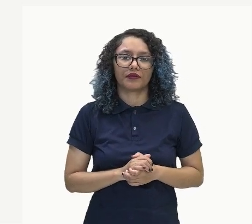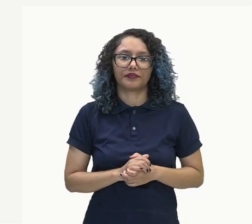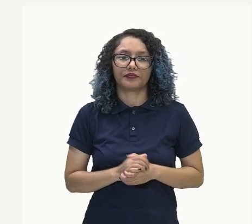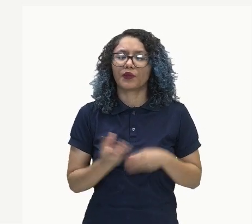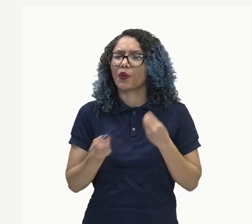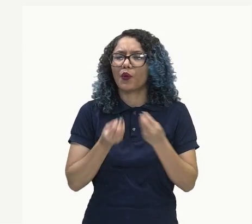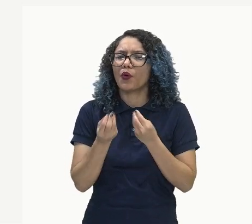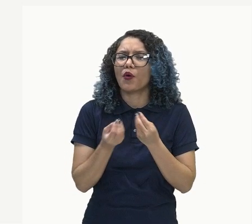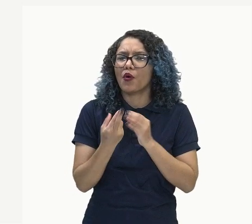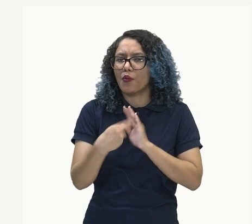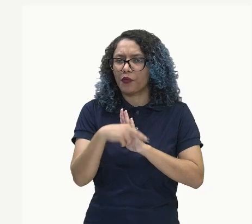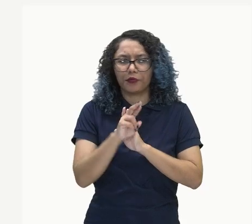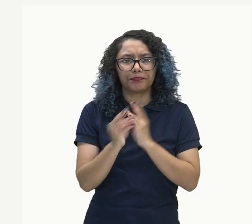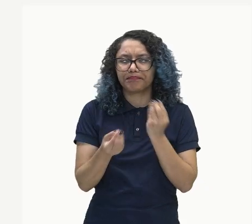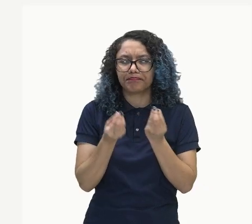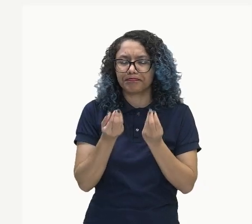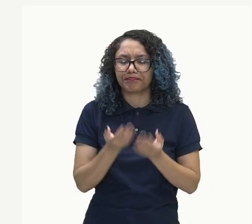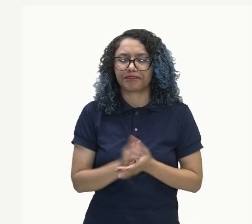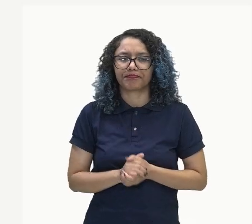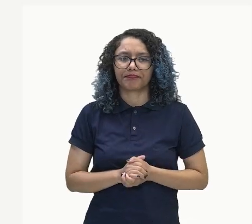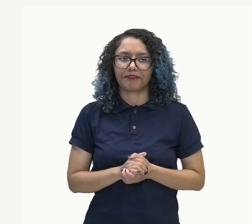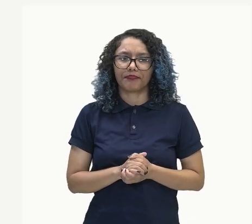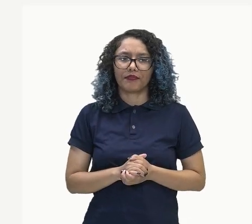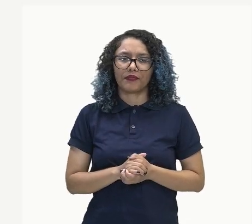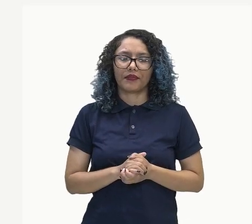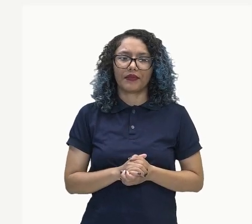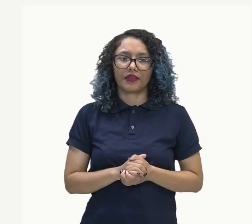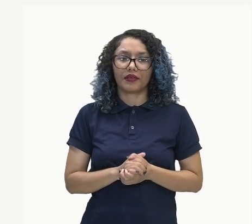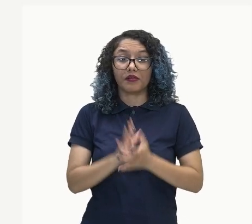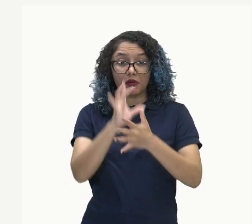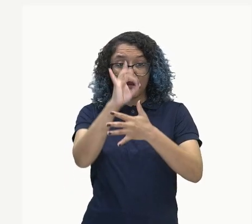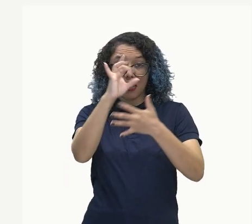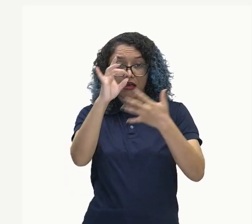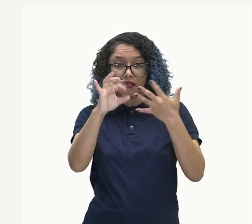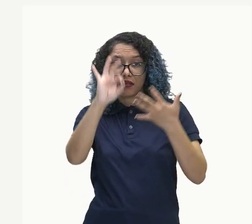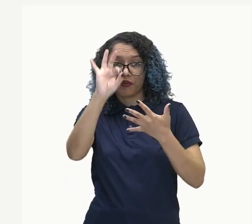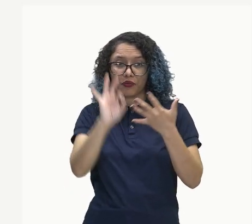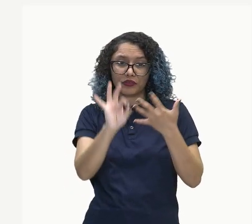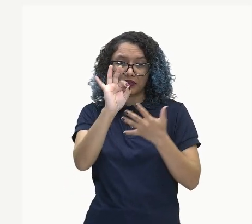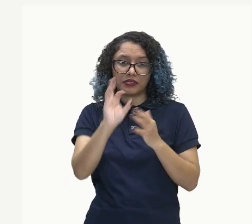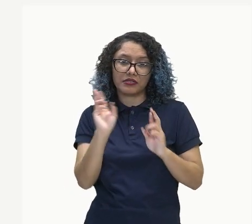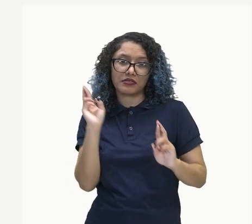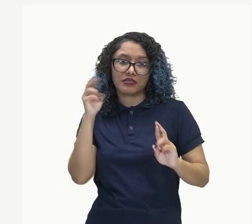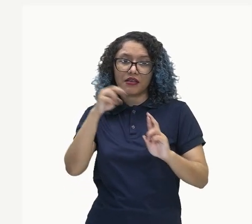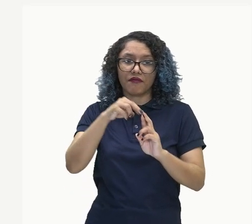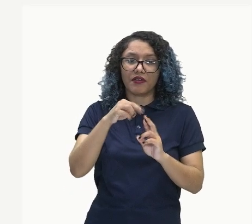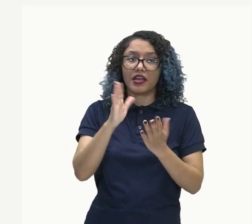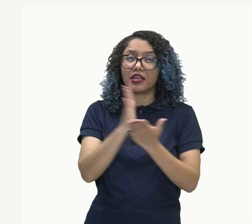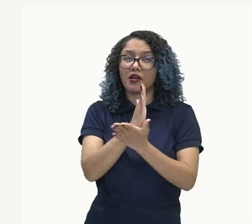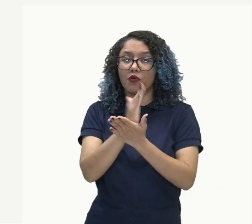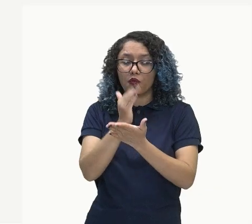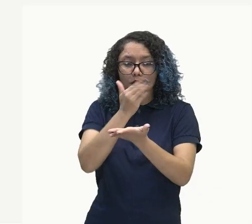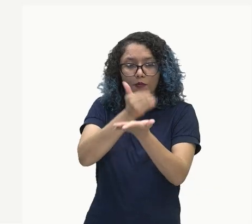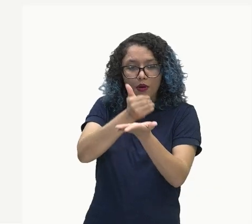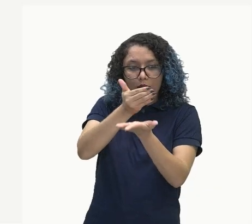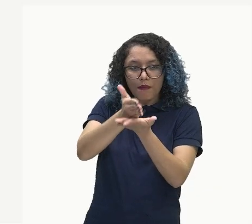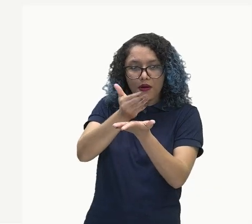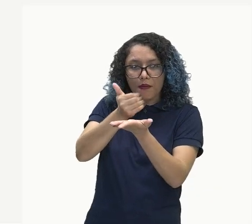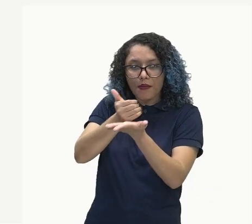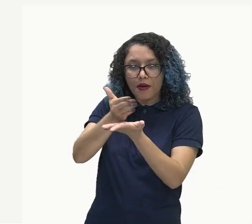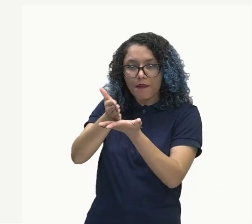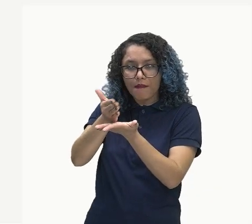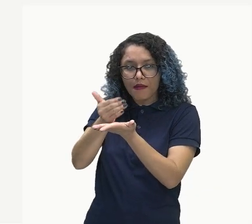ficaria, então, a representação? Cada porcentagem corresponde a um determinado ângulo. Então, se eu